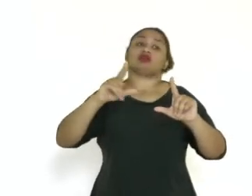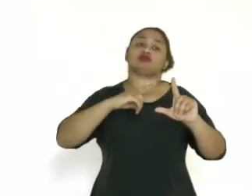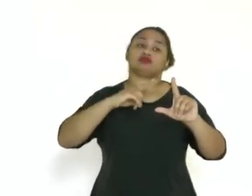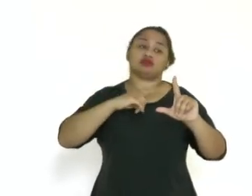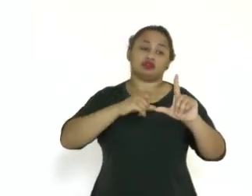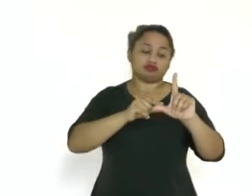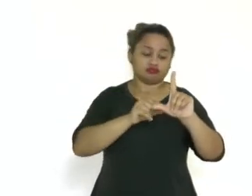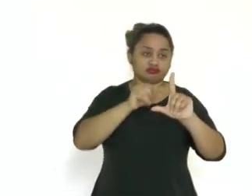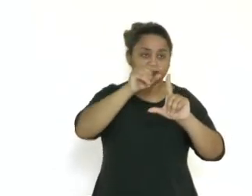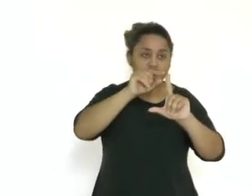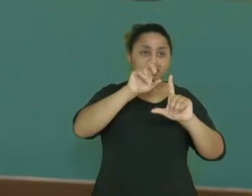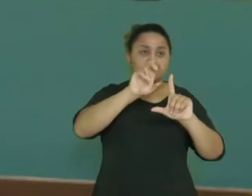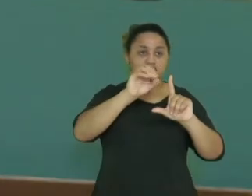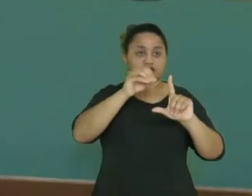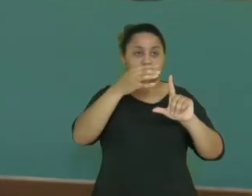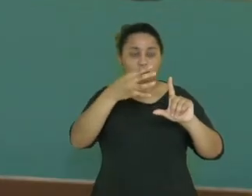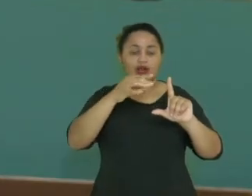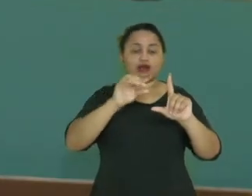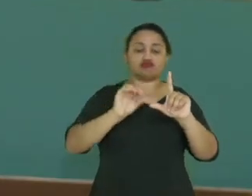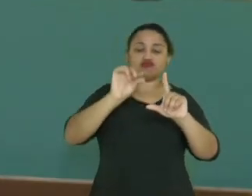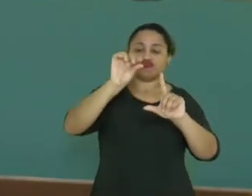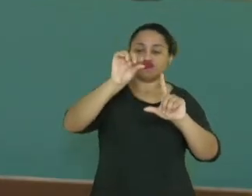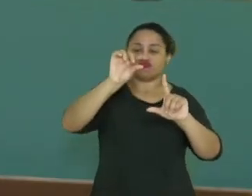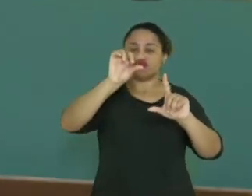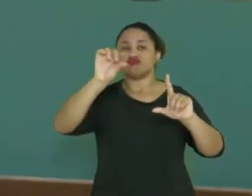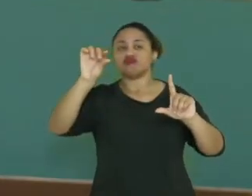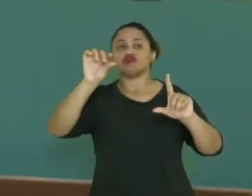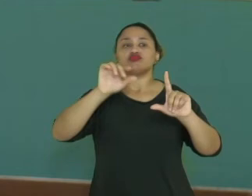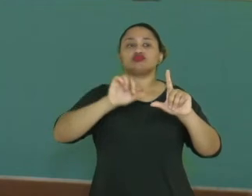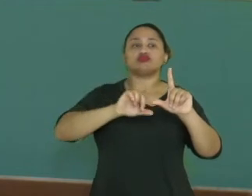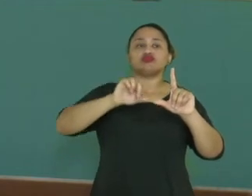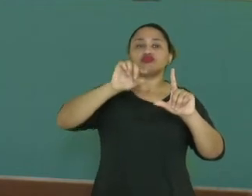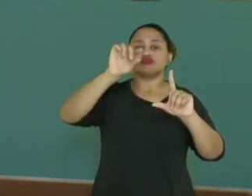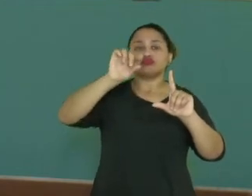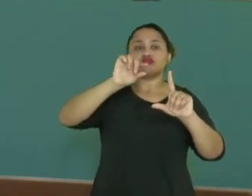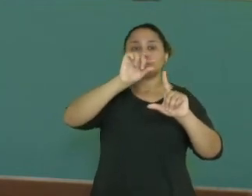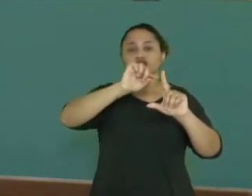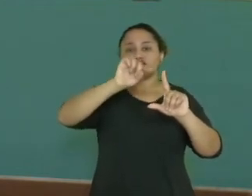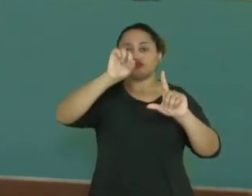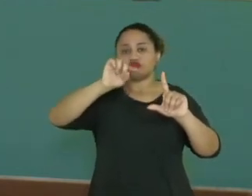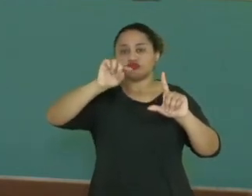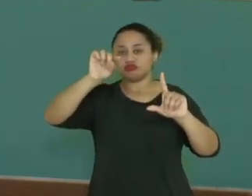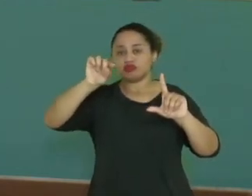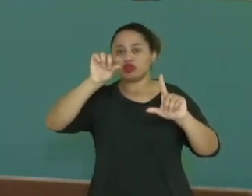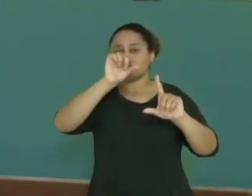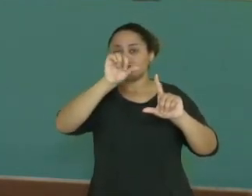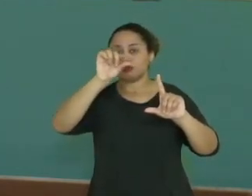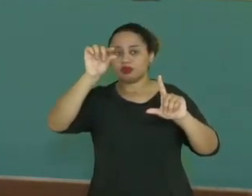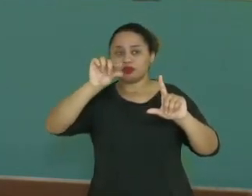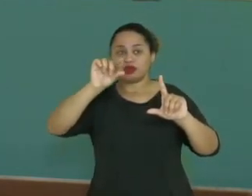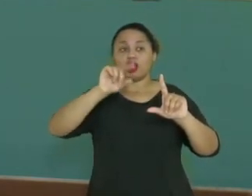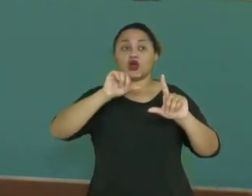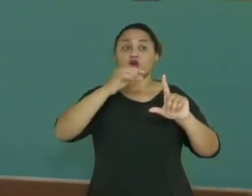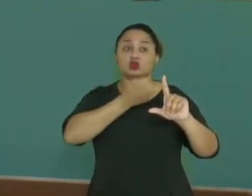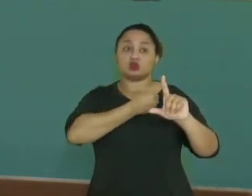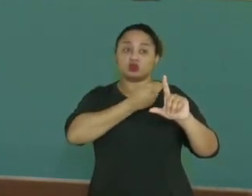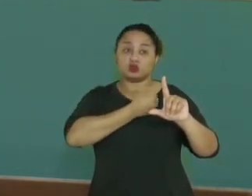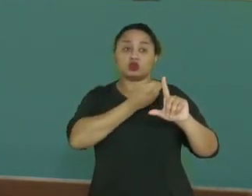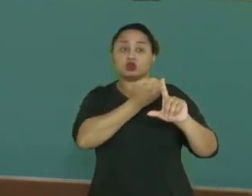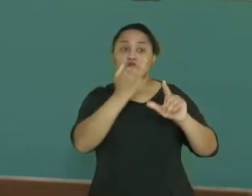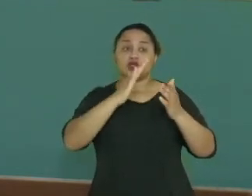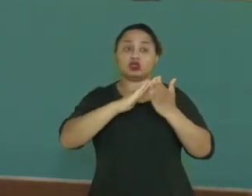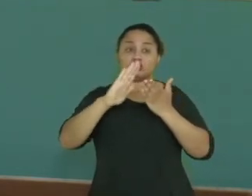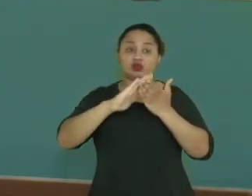janeiro foi 504, em fevereiro, 532. E você vai marcando março, 476, né? E assim